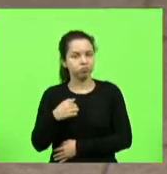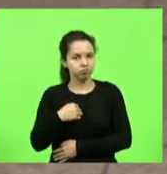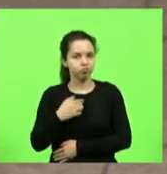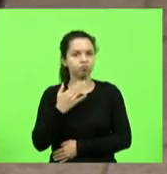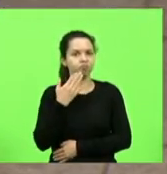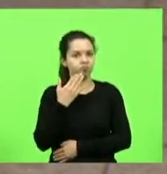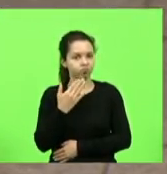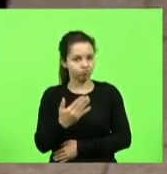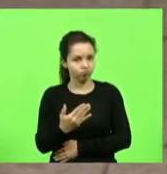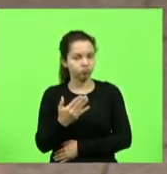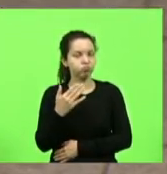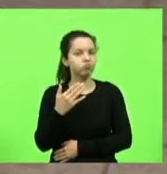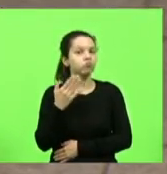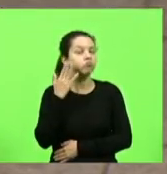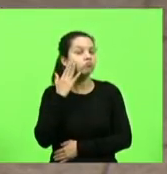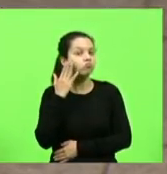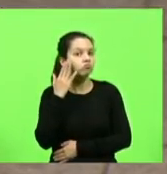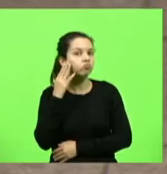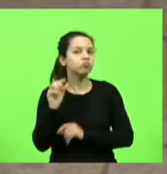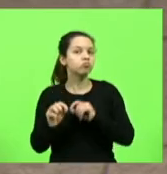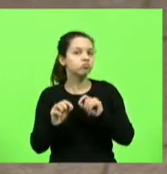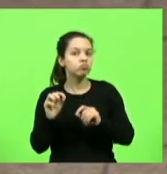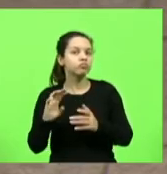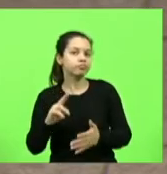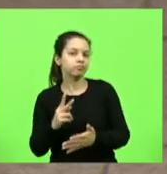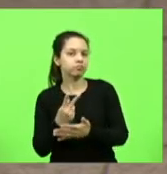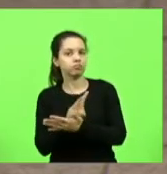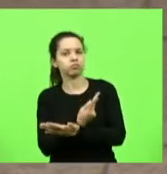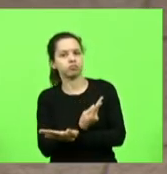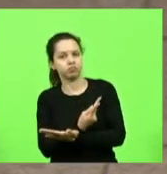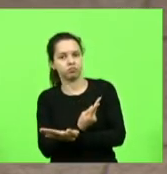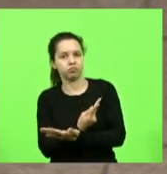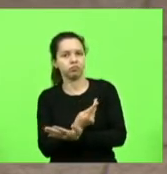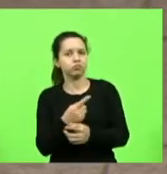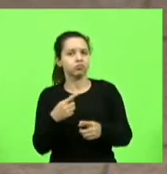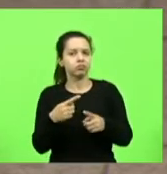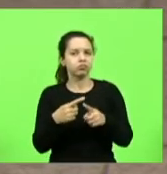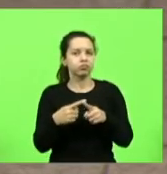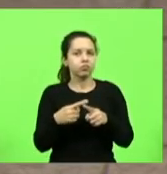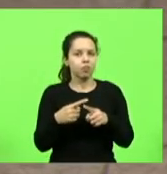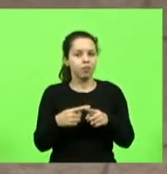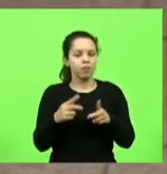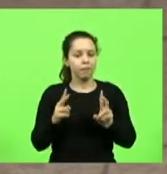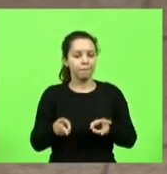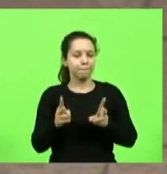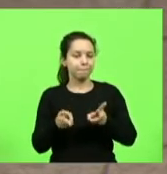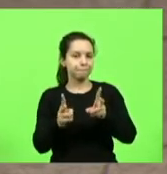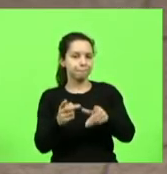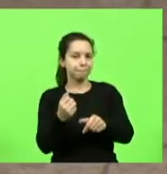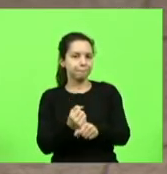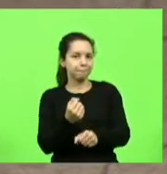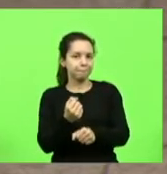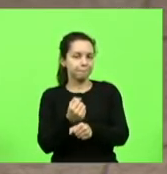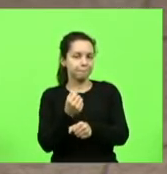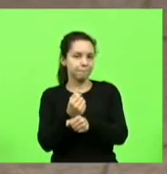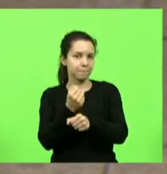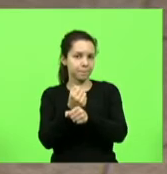para saber o que tinha de errado. E por que essa continuidade dessa obra, ela